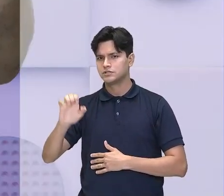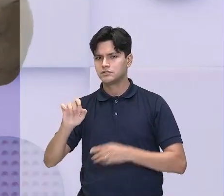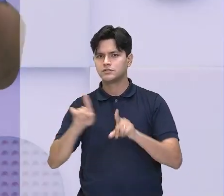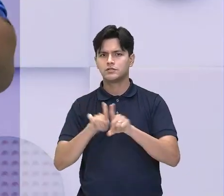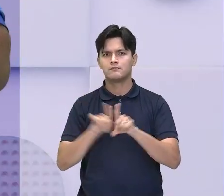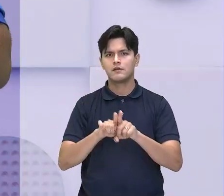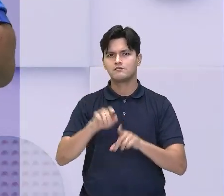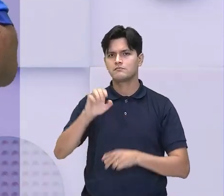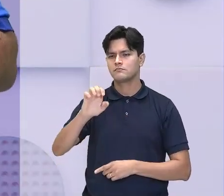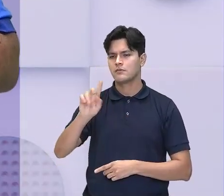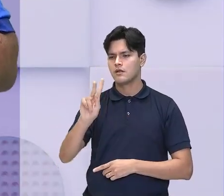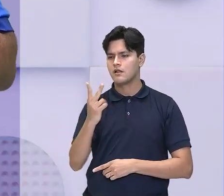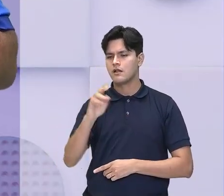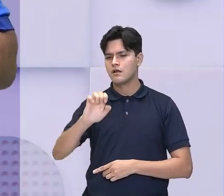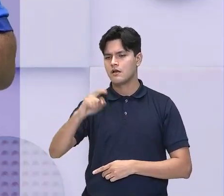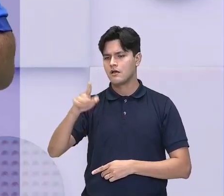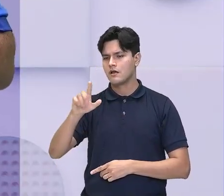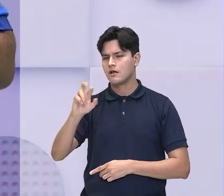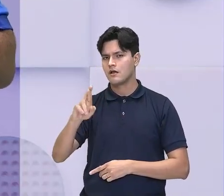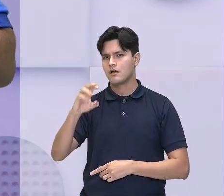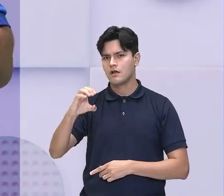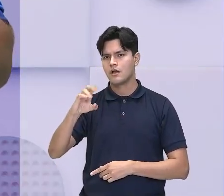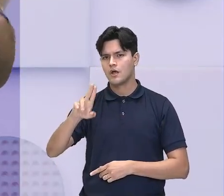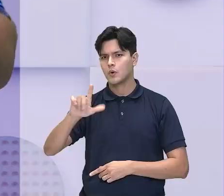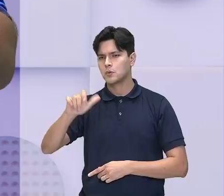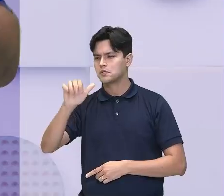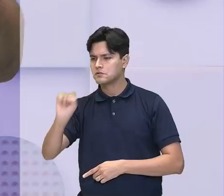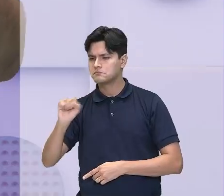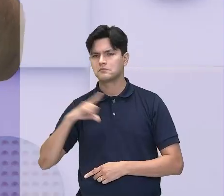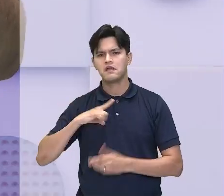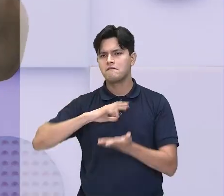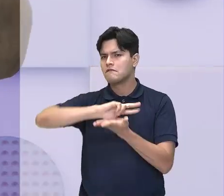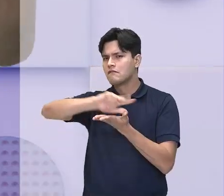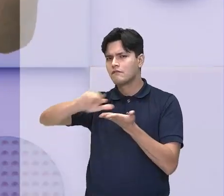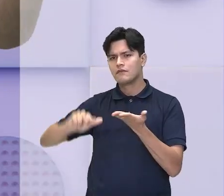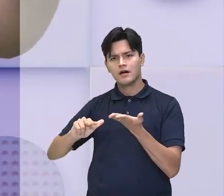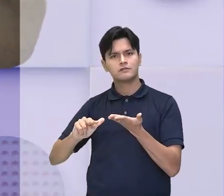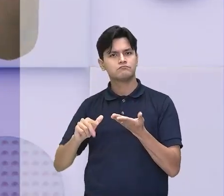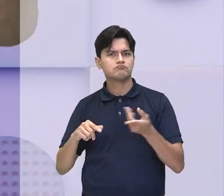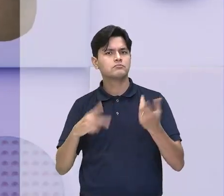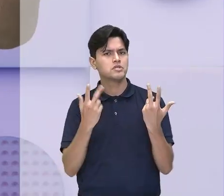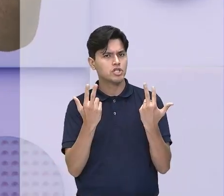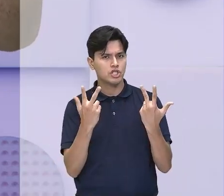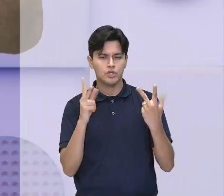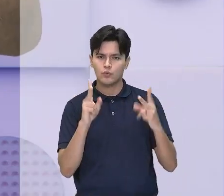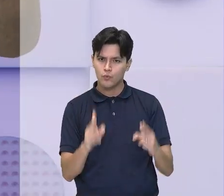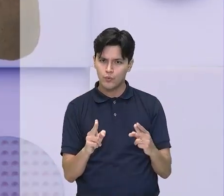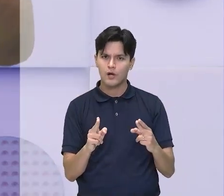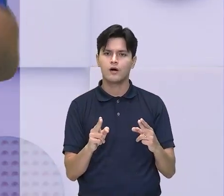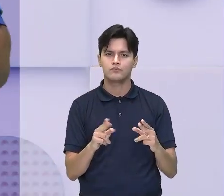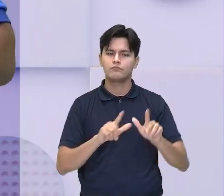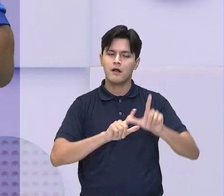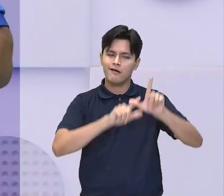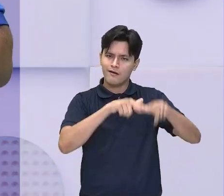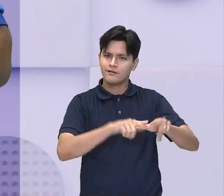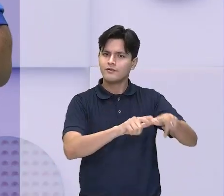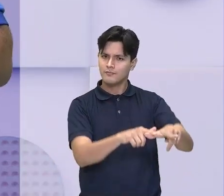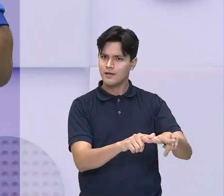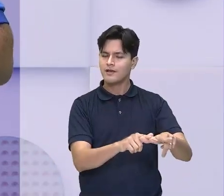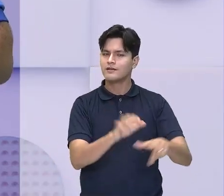mesma coisa que acontece com o candomblé. Os orixás são meio que deuses divinizados que depois se